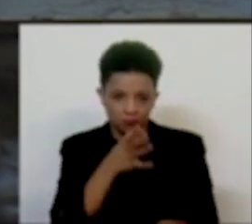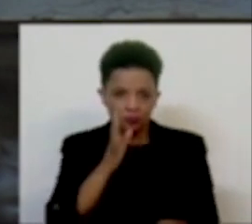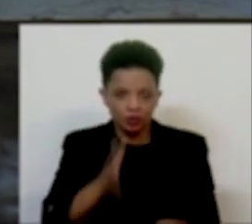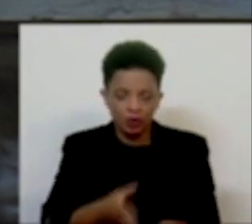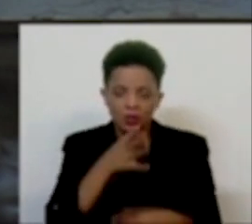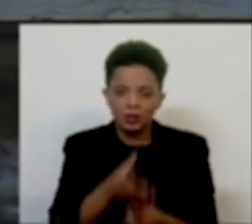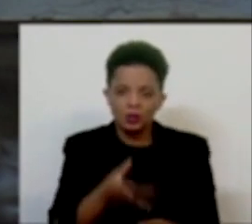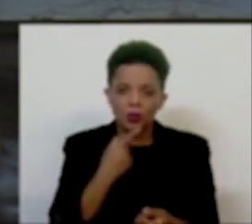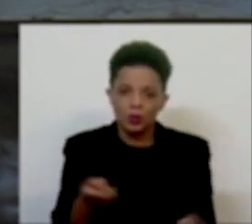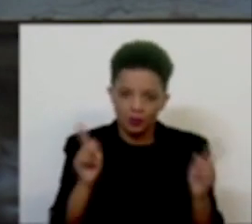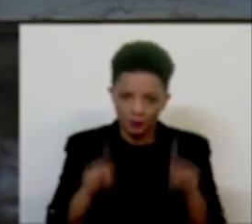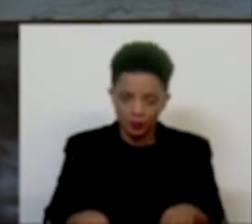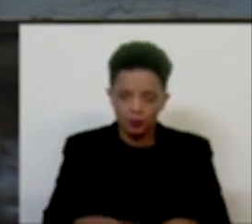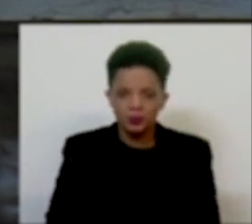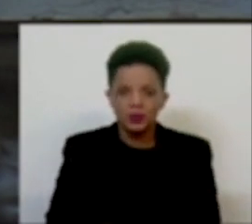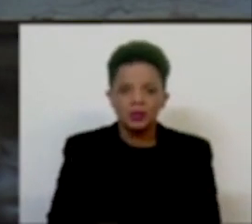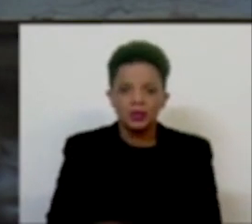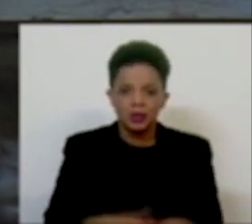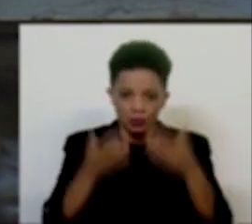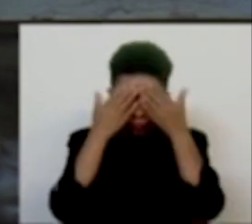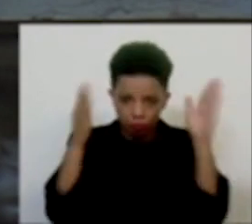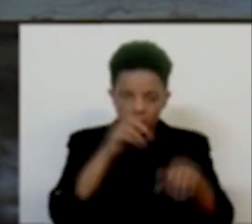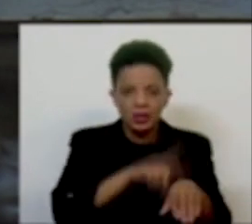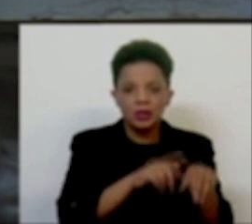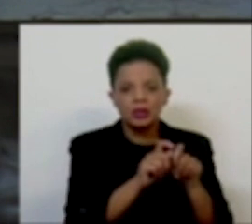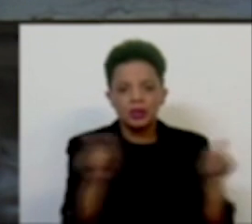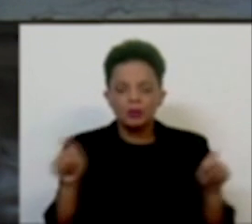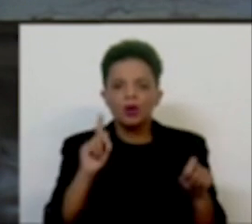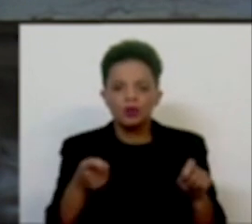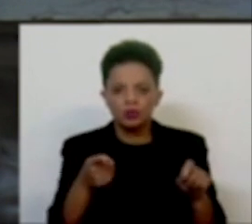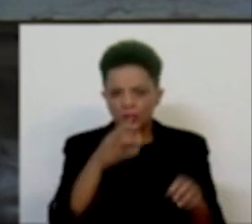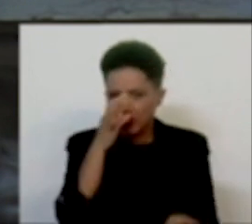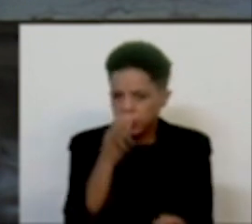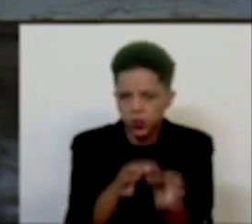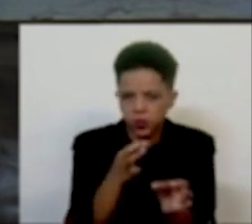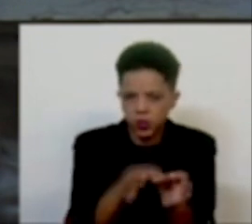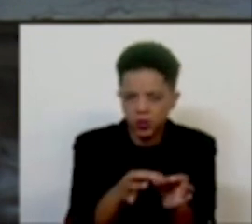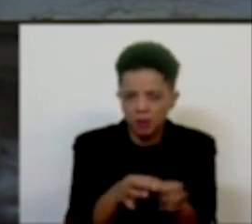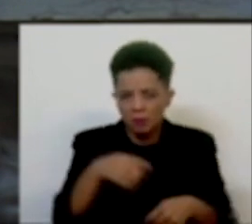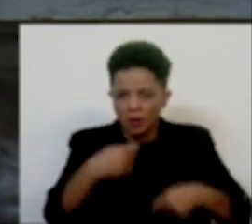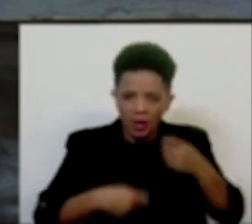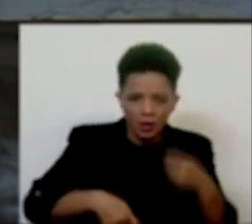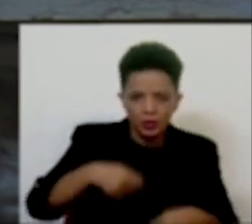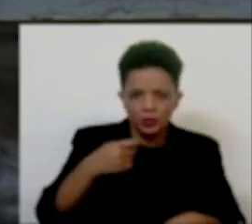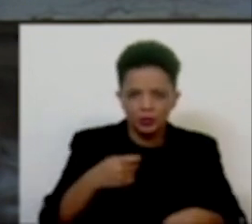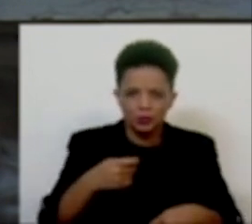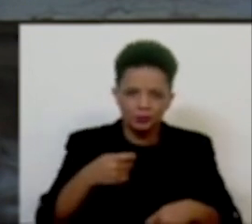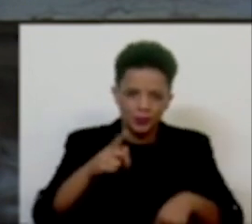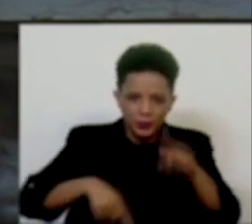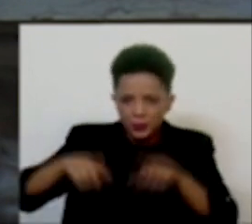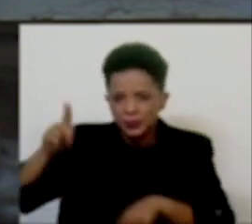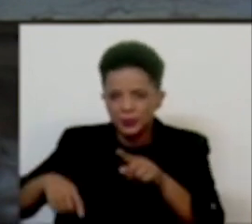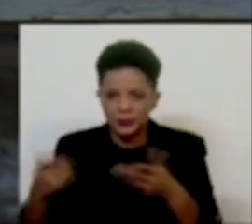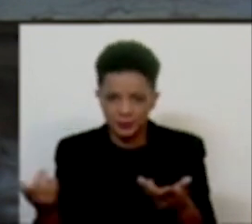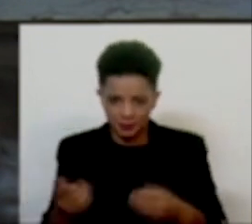de repetir, o tempo democrático é por natureza passageiro, plástico, diferenciado.